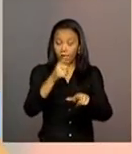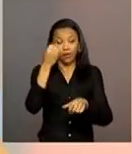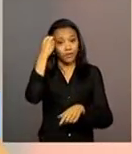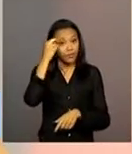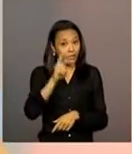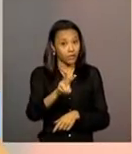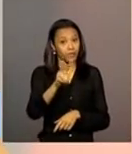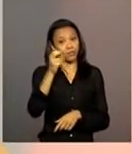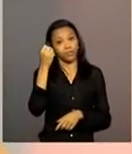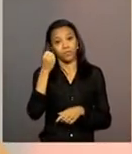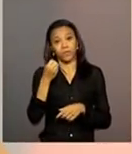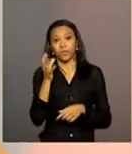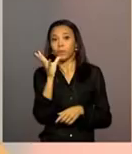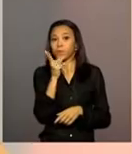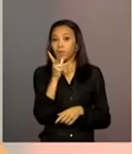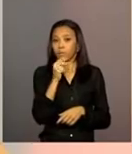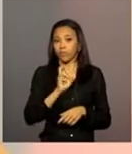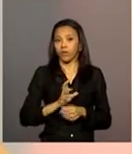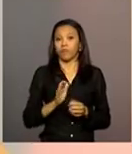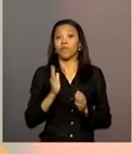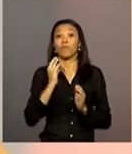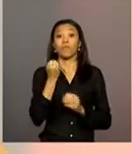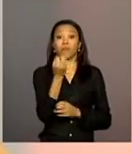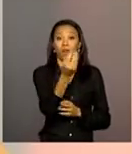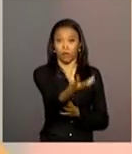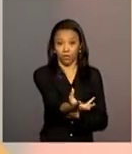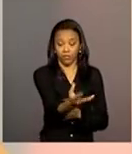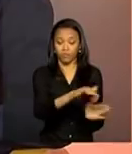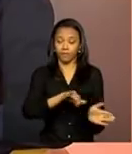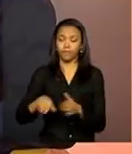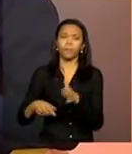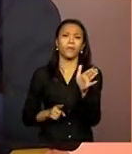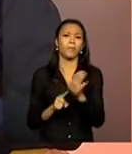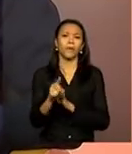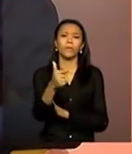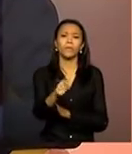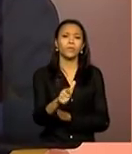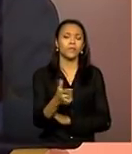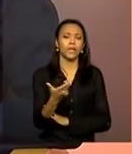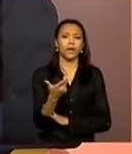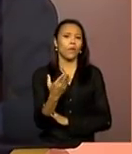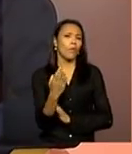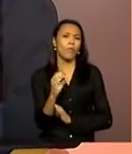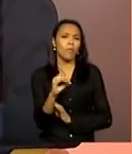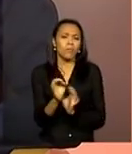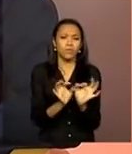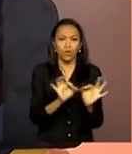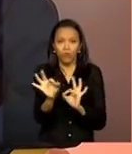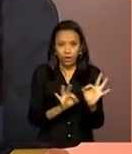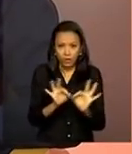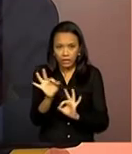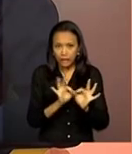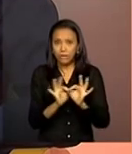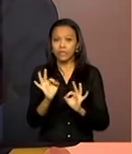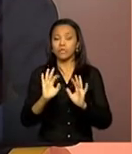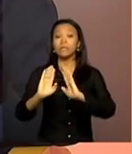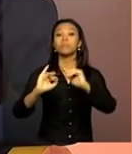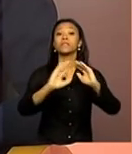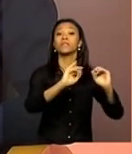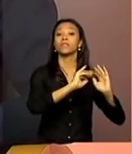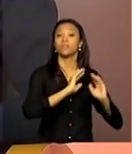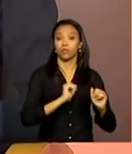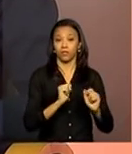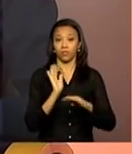de de de de locomoção de viagem e como é que Maria Helena que se organiza essa oferta é dos serviços de